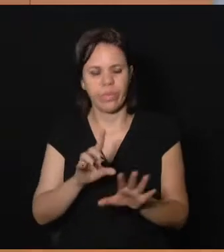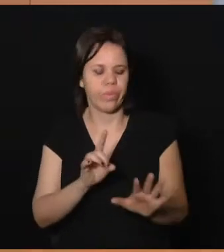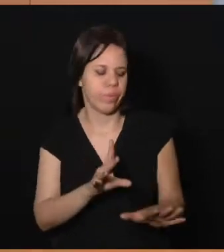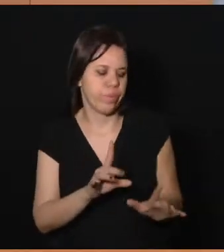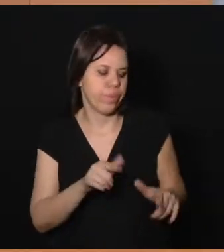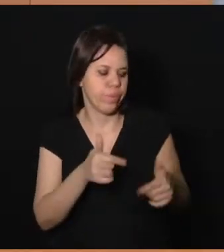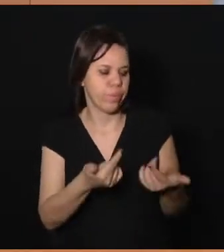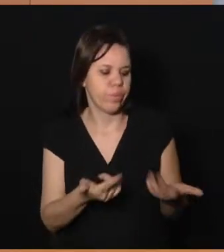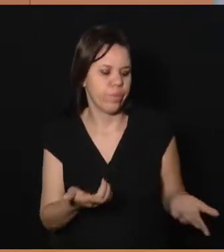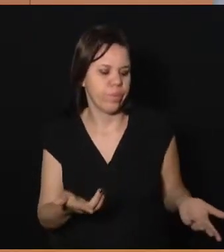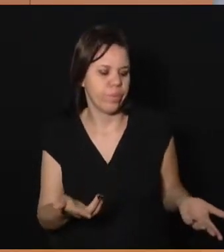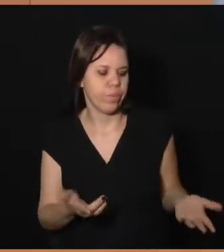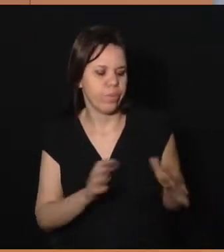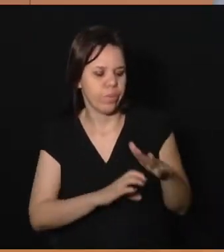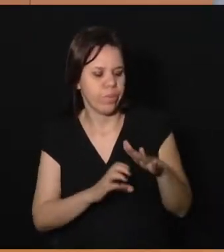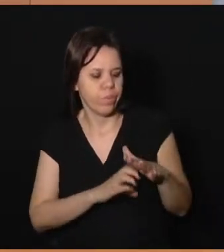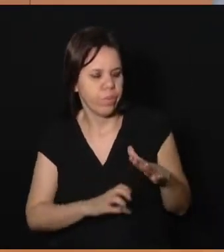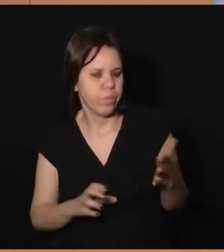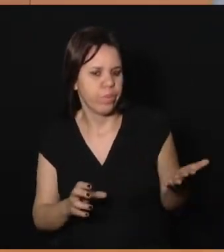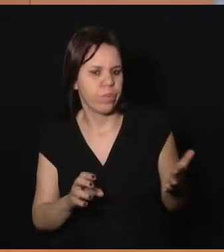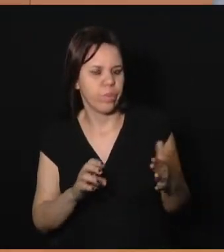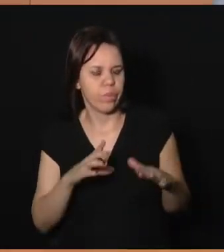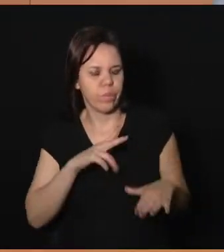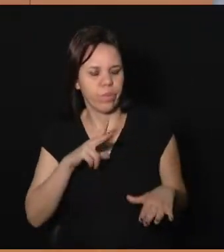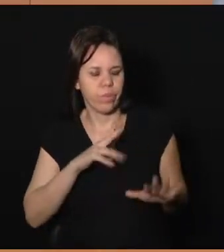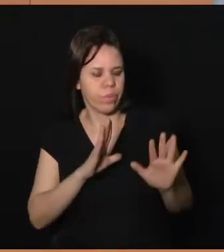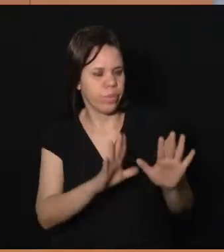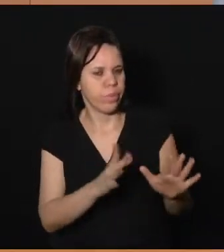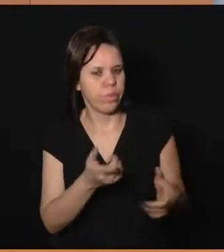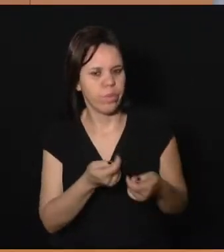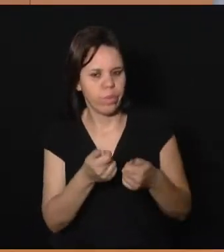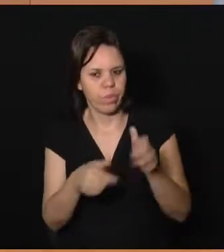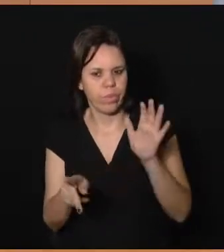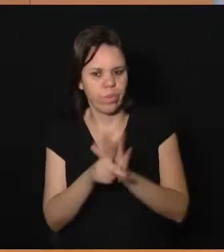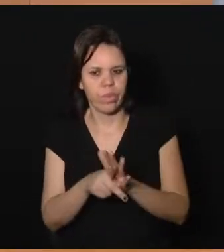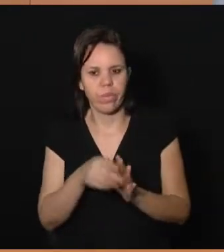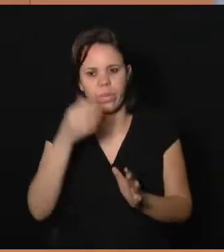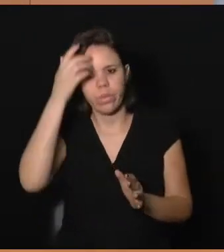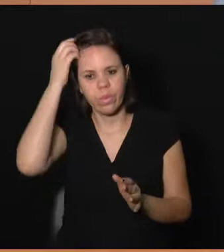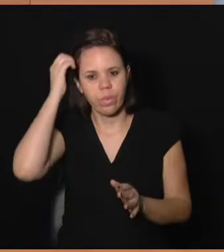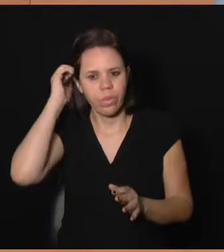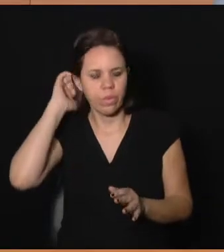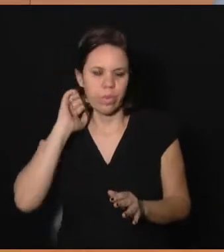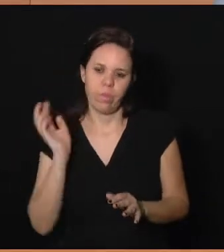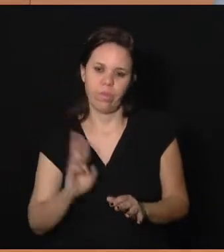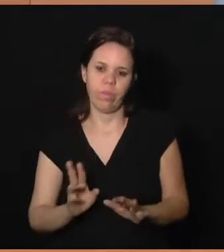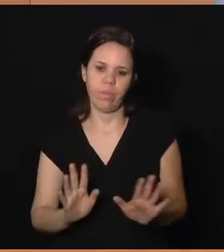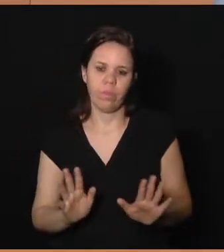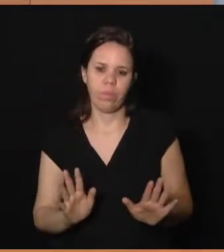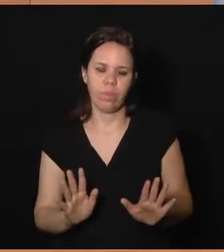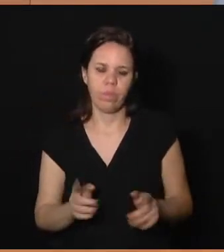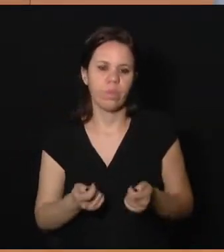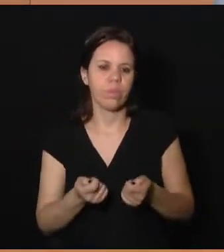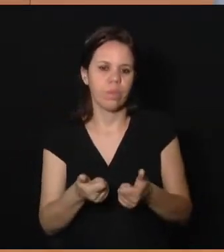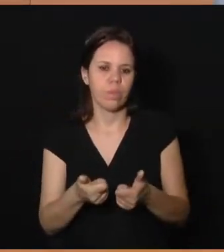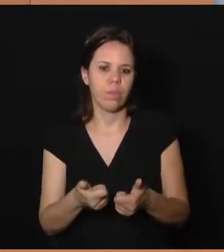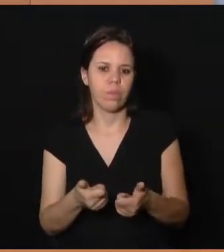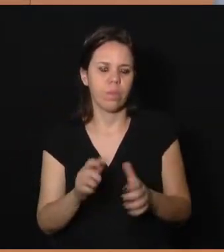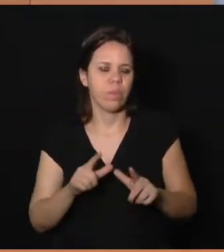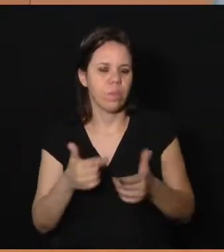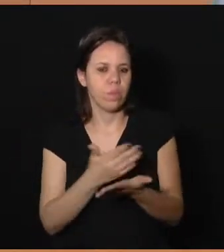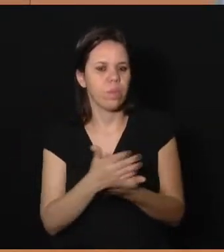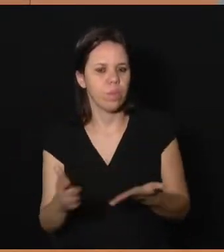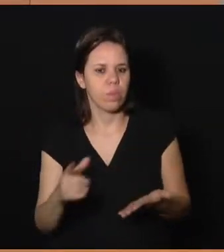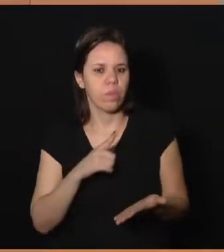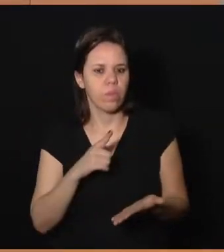iniciativa privada ela está se beneficiando apenas, né? Obviamente que não. O benefício que a iniciativa privada